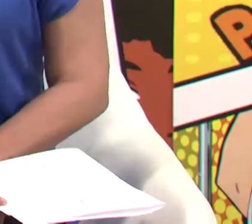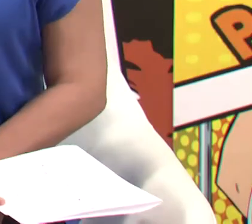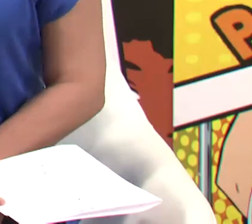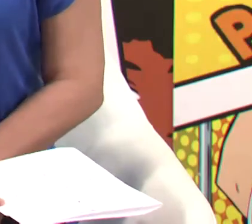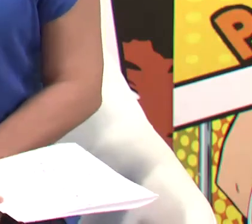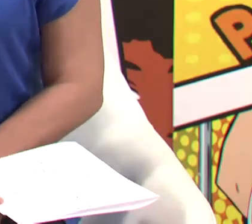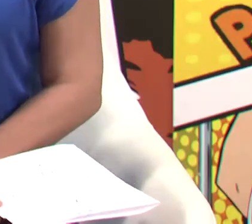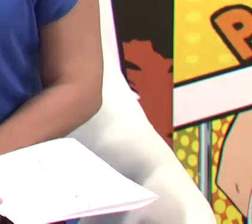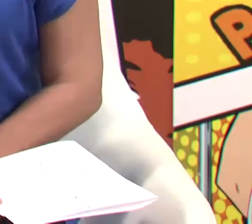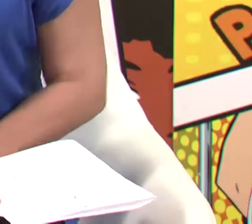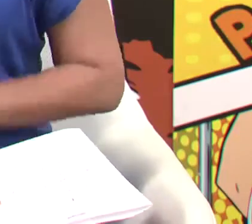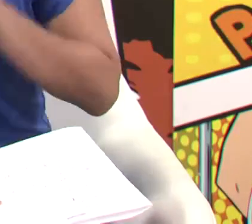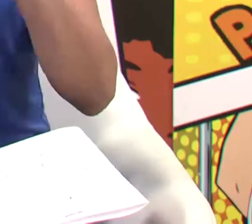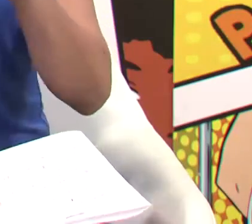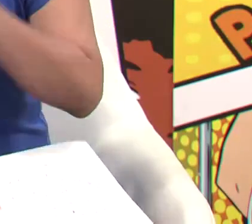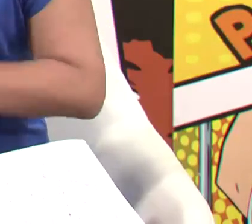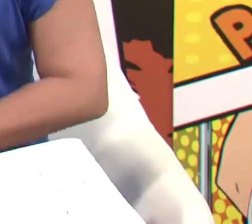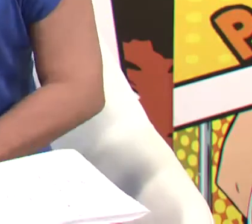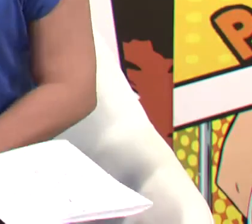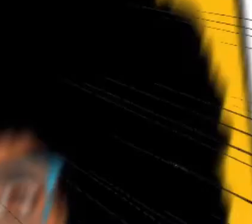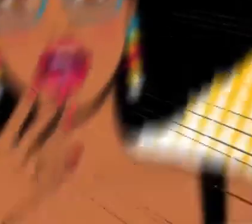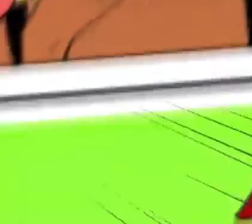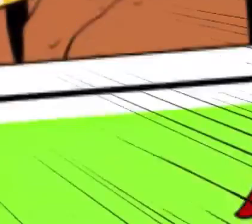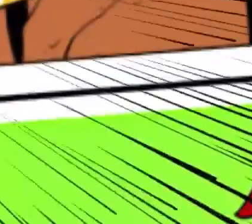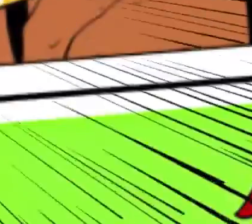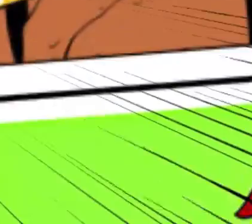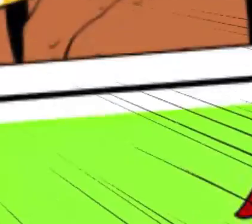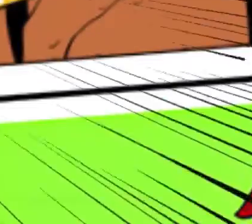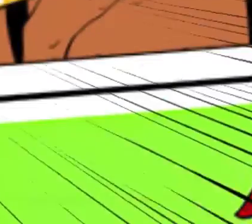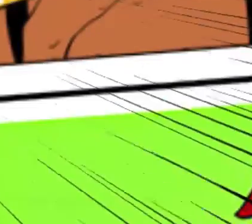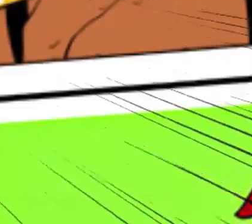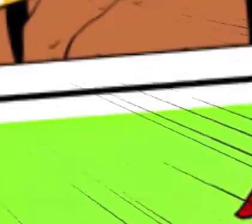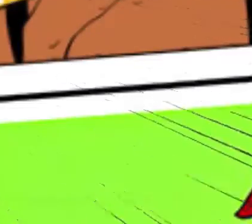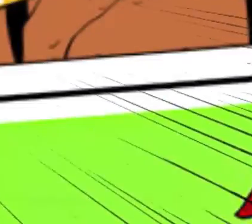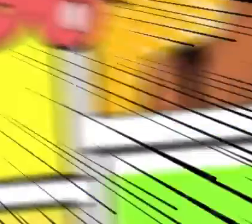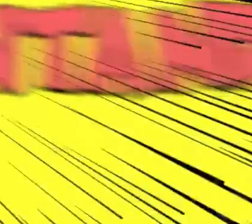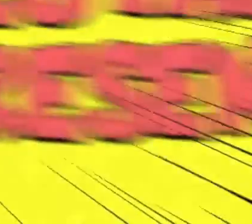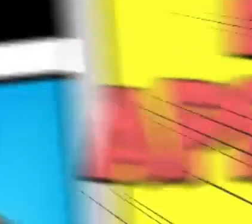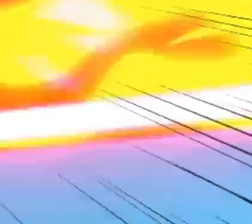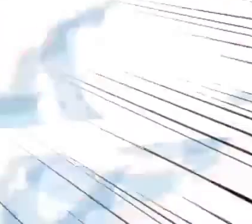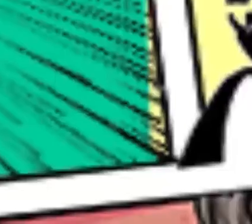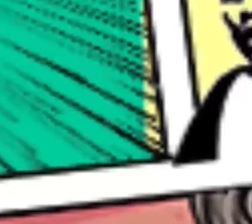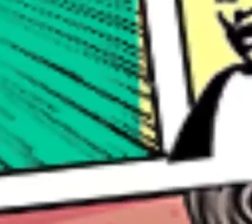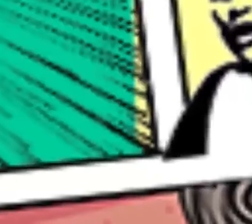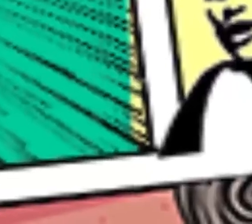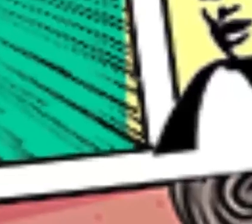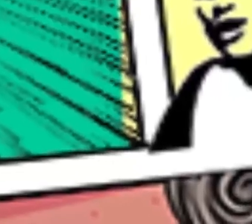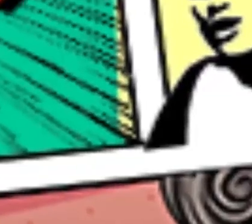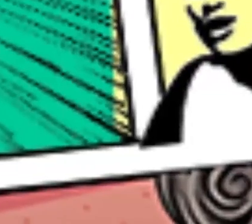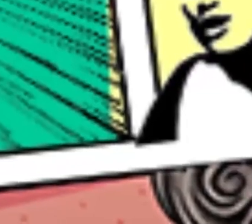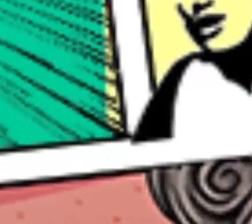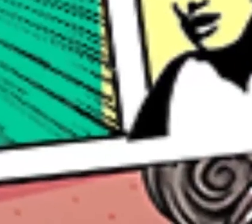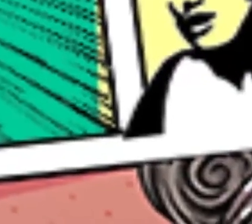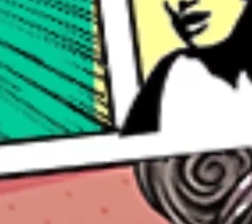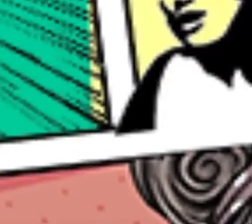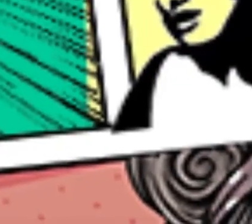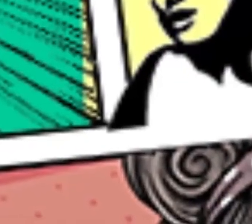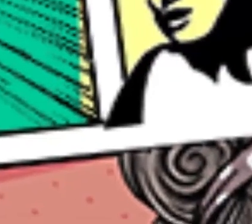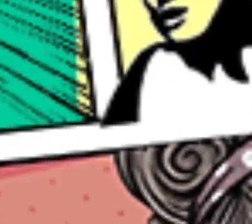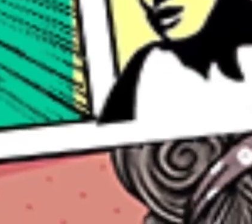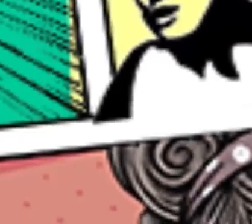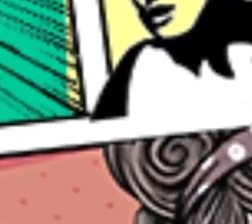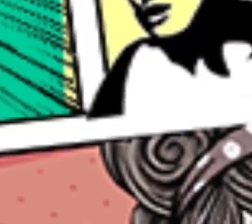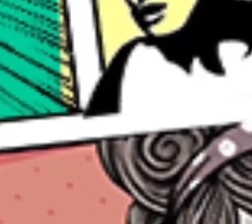saia daí, porque é rapidinho. Até já. Toda mulher, toda mulher, toda mulher.